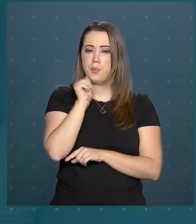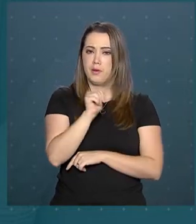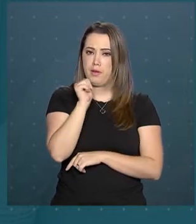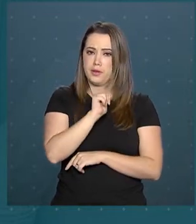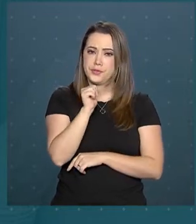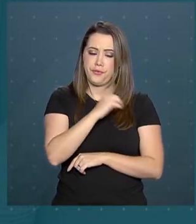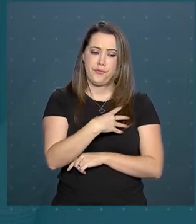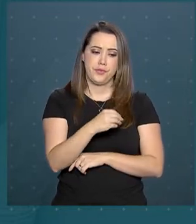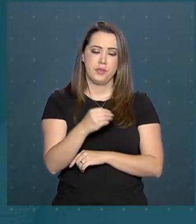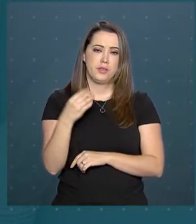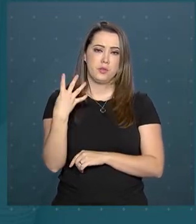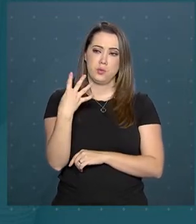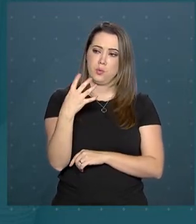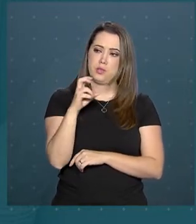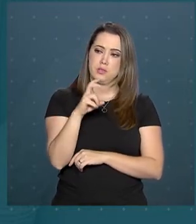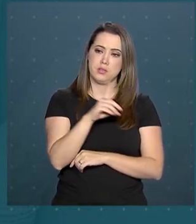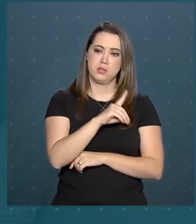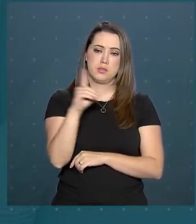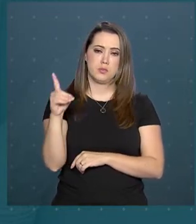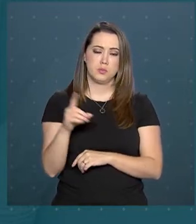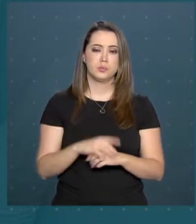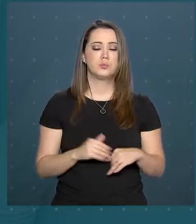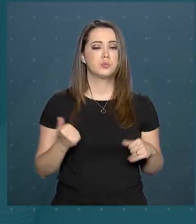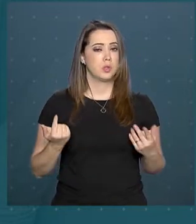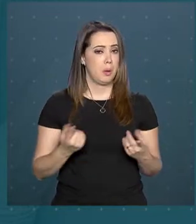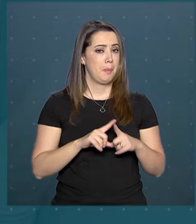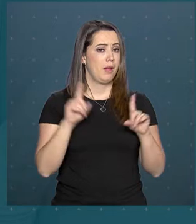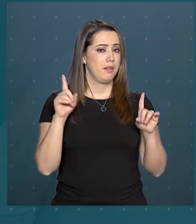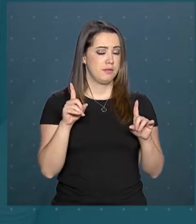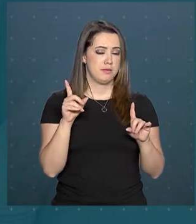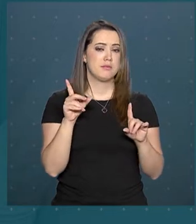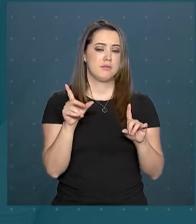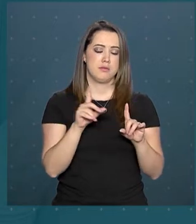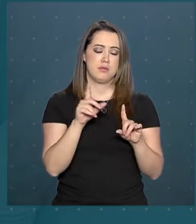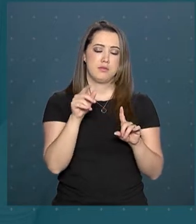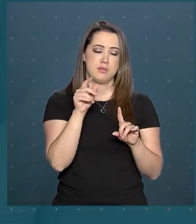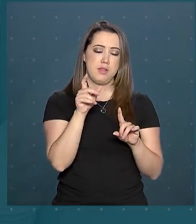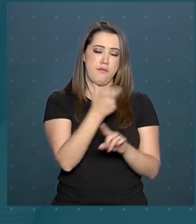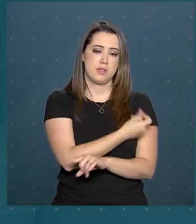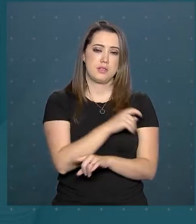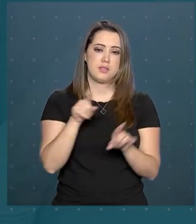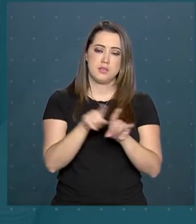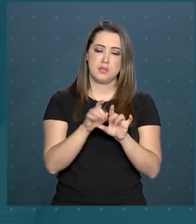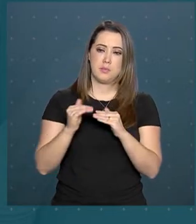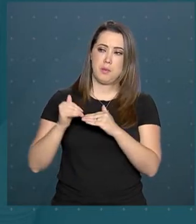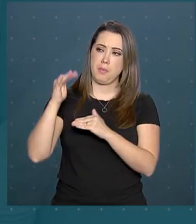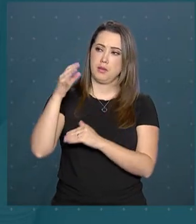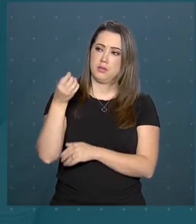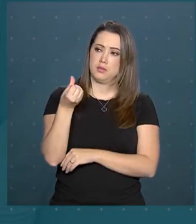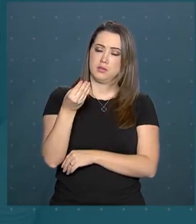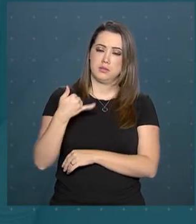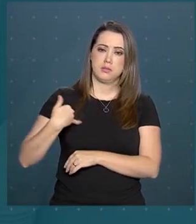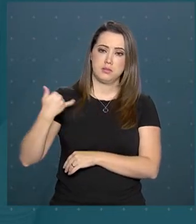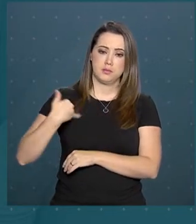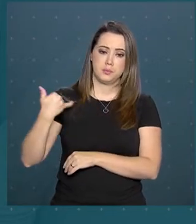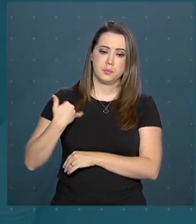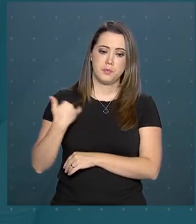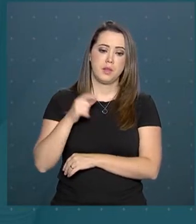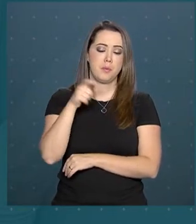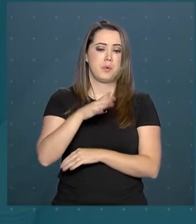filhos nos últimos 45 dias. Mas a vacina também é destinada a maiores de 60 anos,